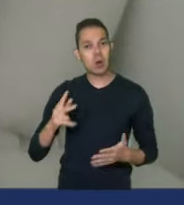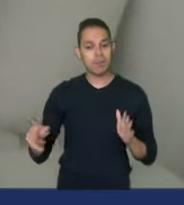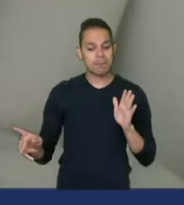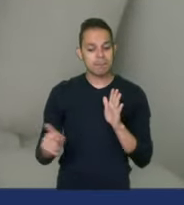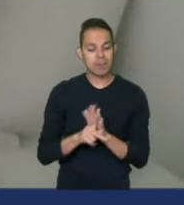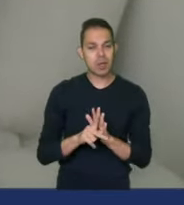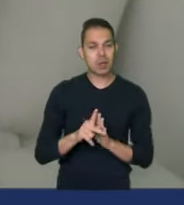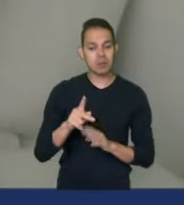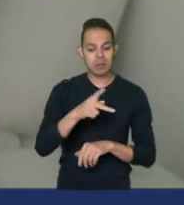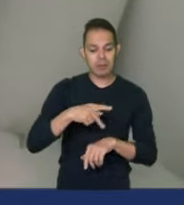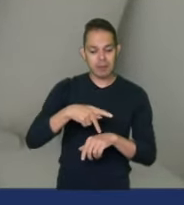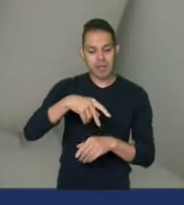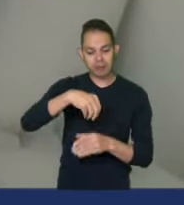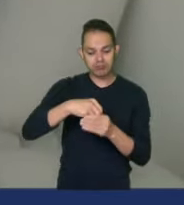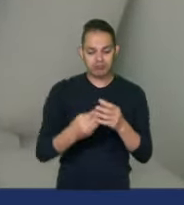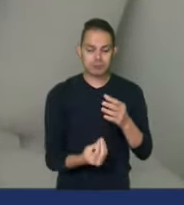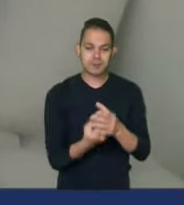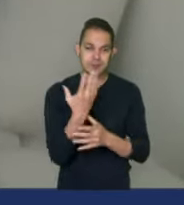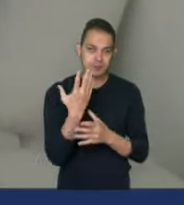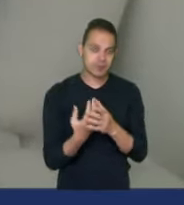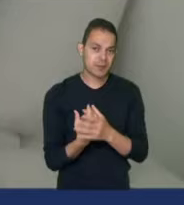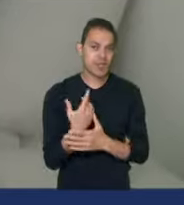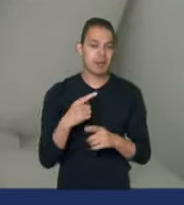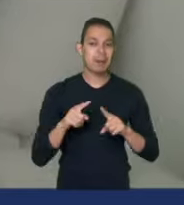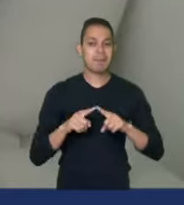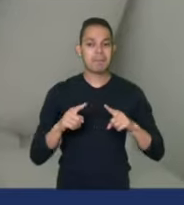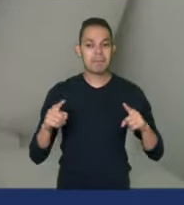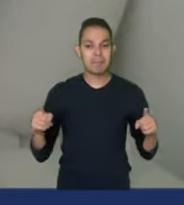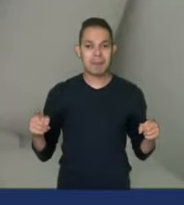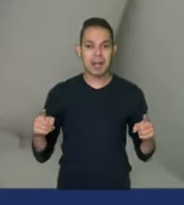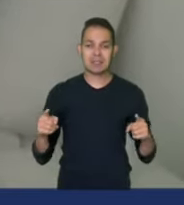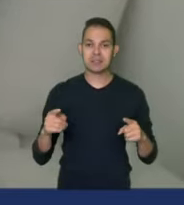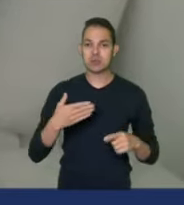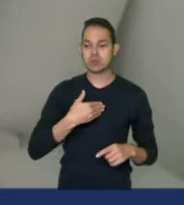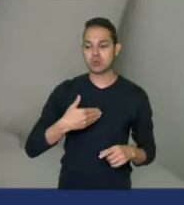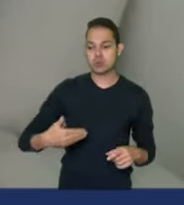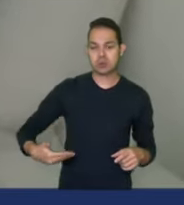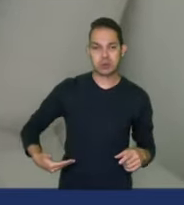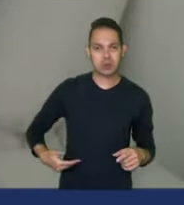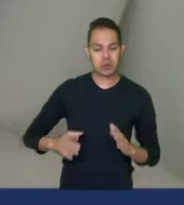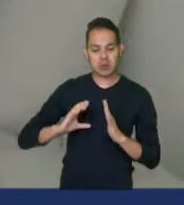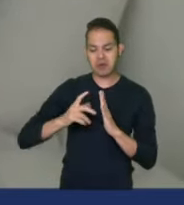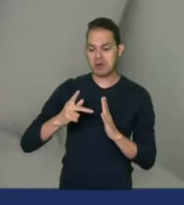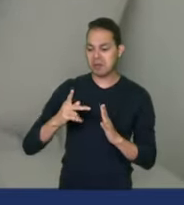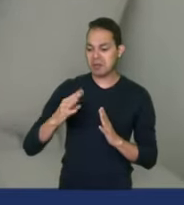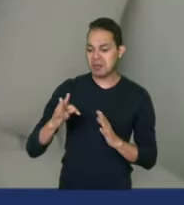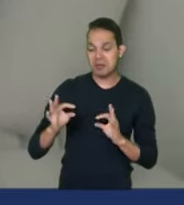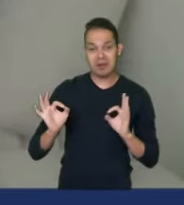a produção. Como não foi feito isso também no governo do Partido dos Trabalhadores, foi